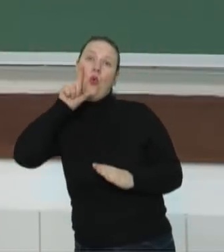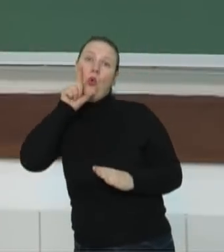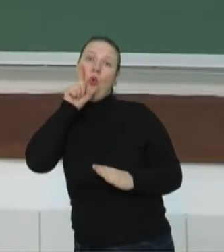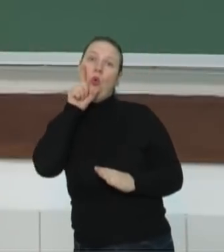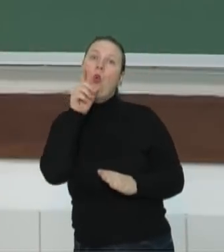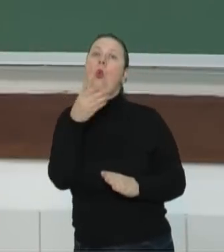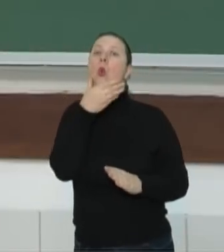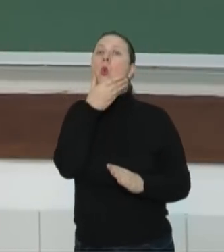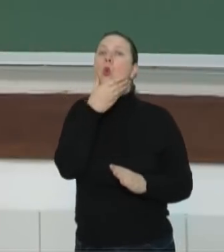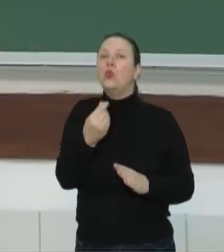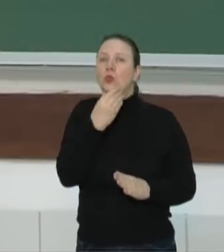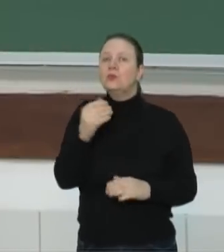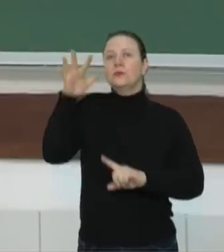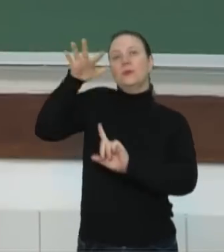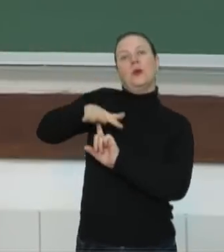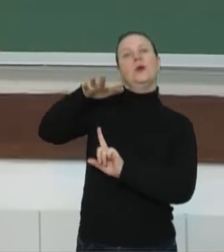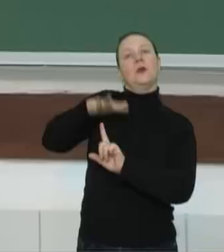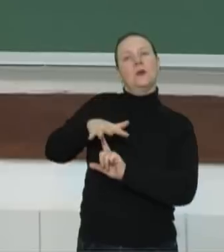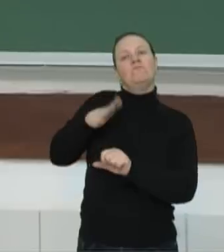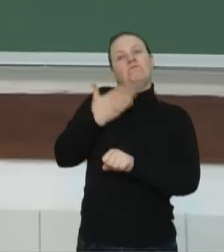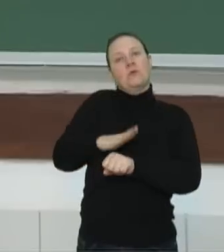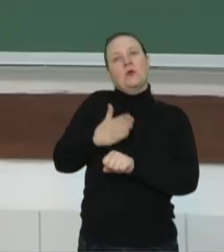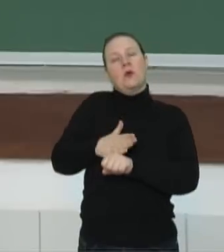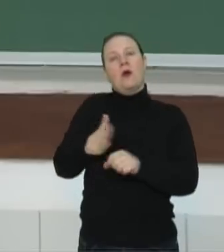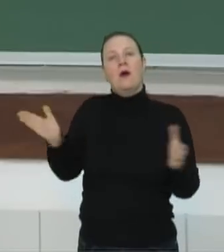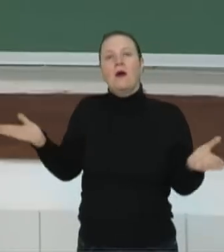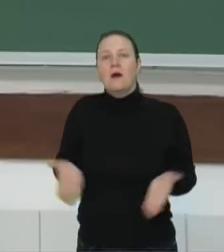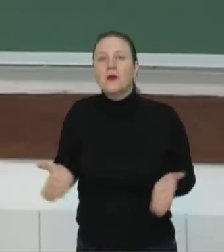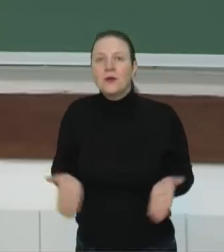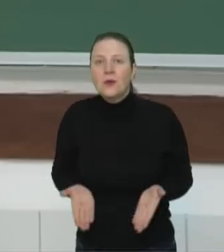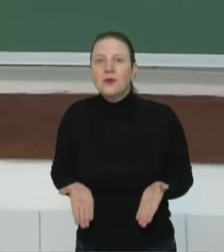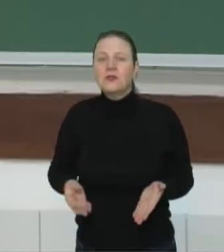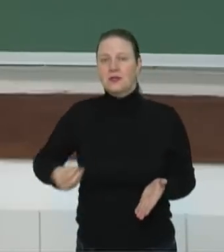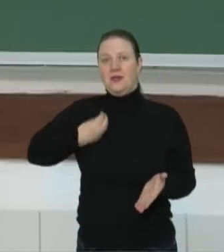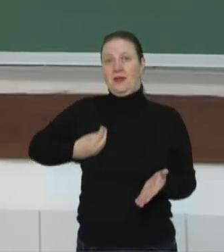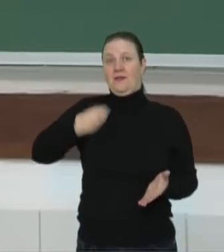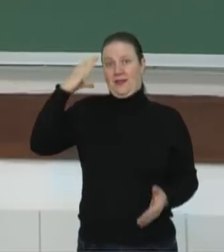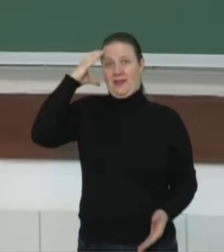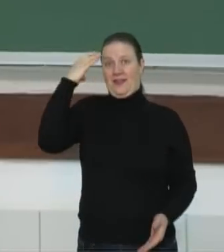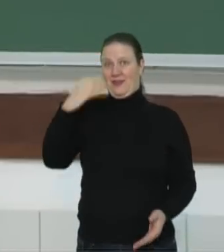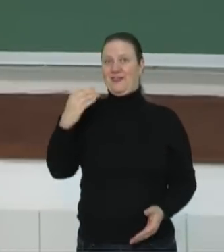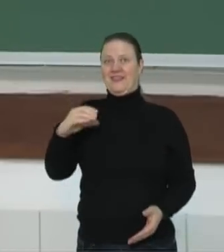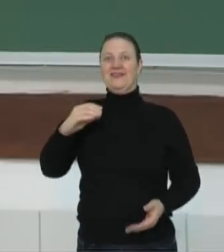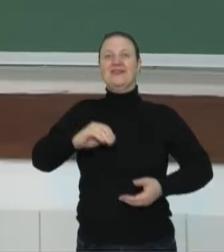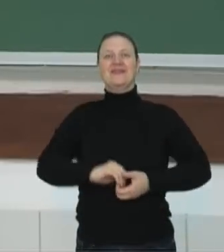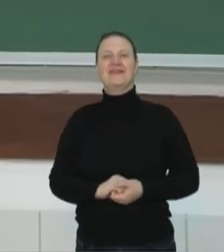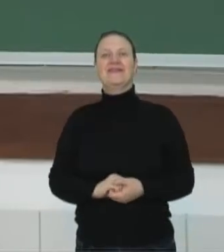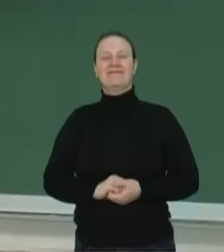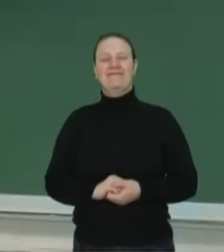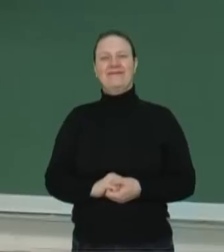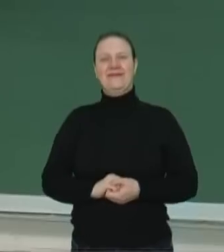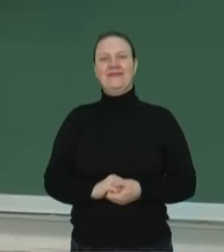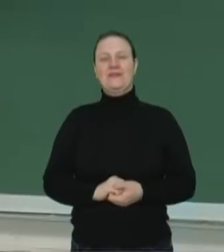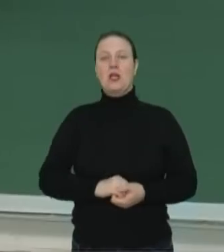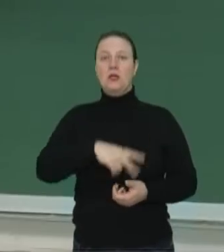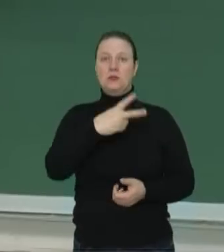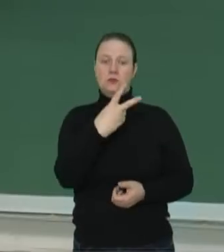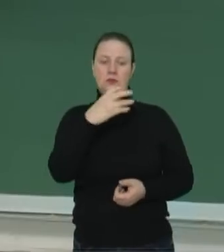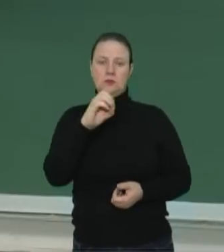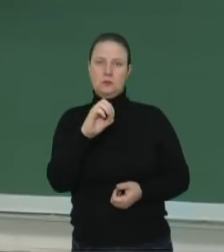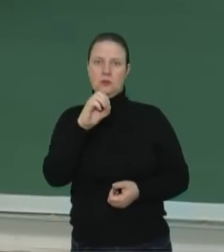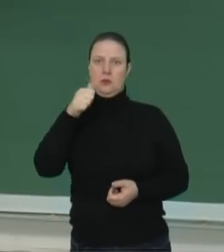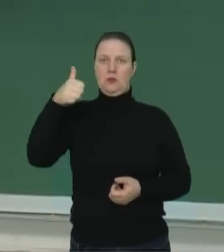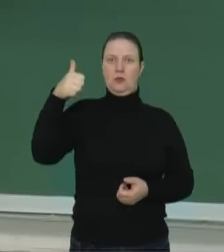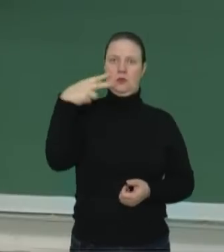um paranaense. E até hoje ele mora aqui na capital, em Curitiba. Em